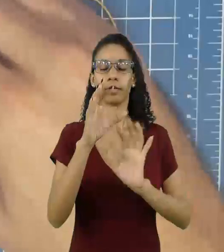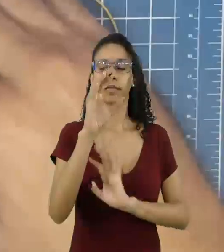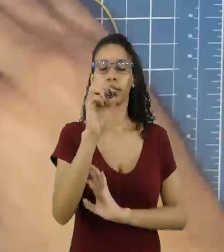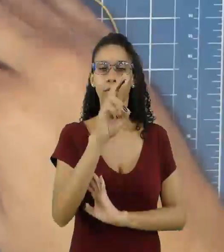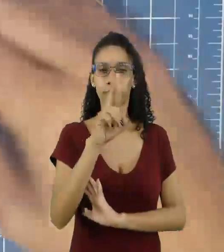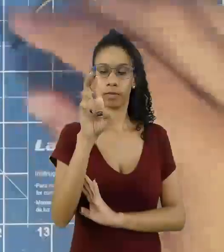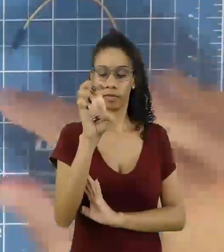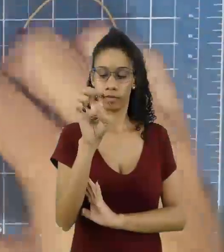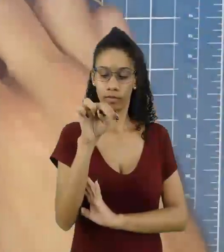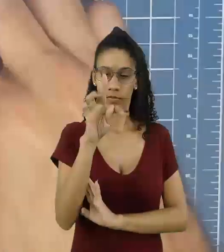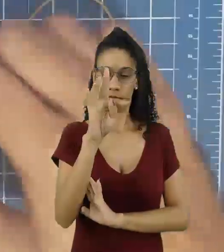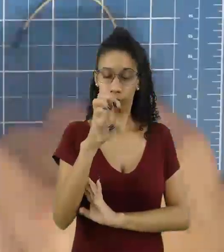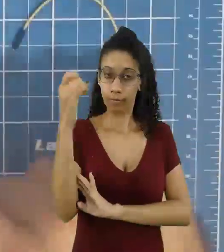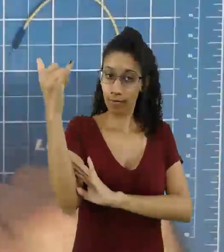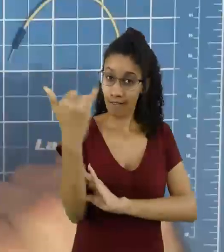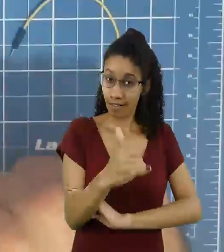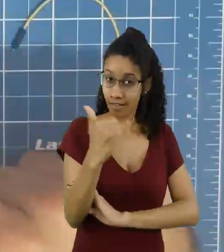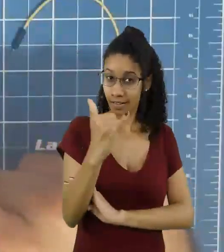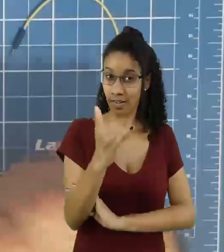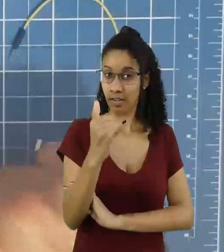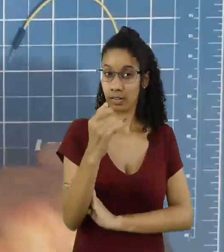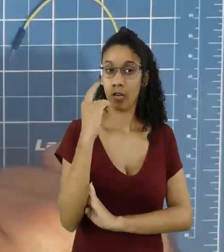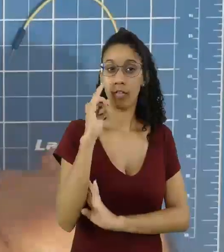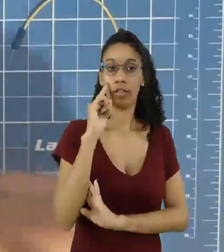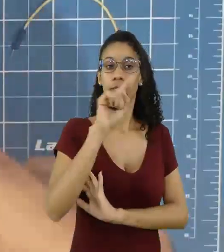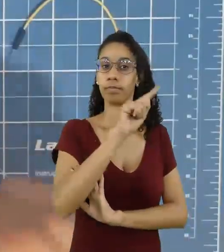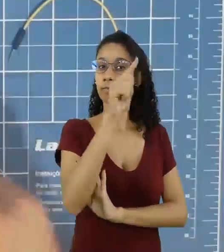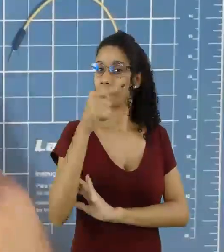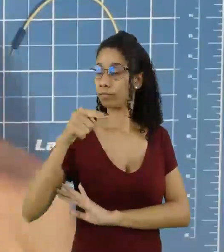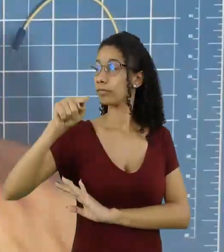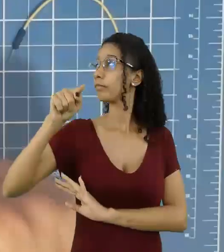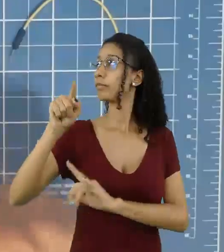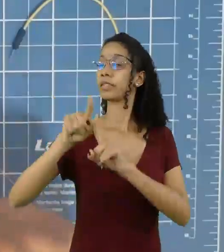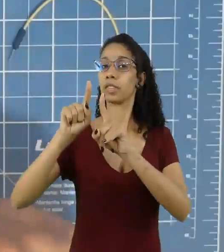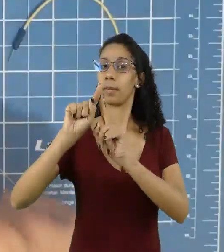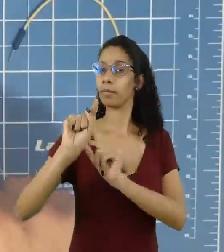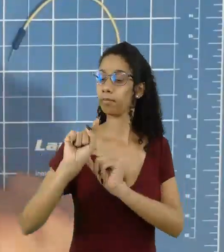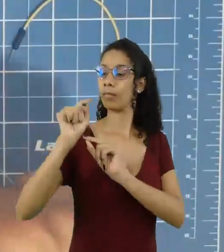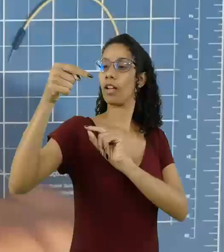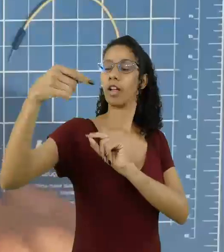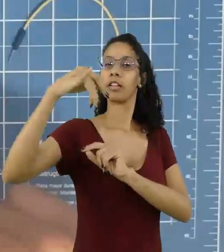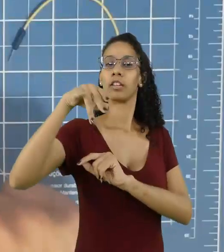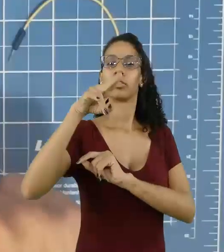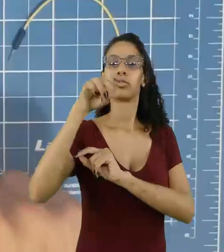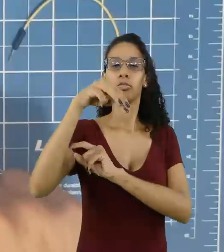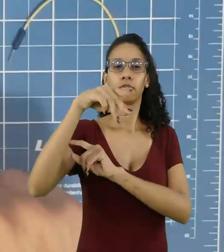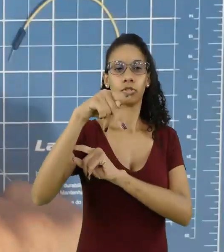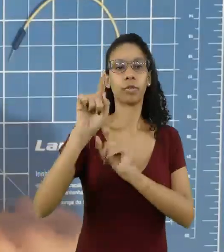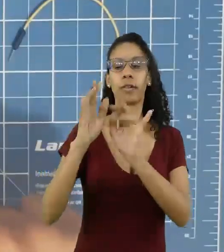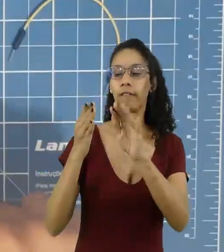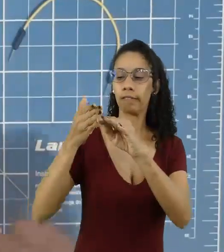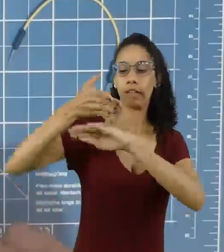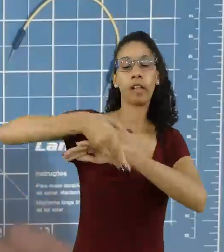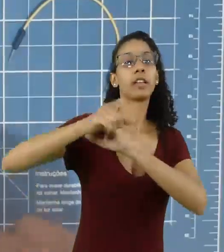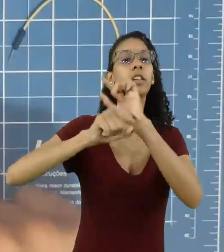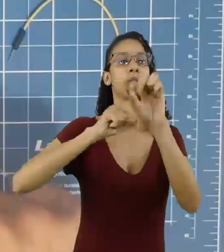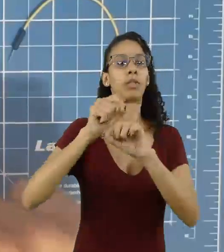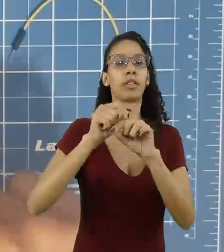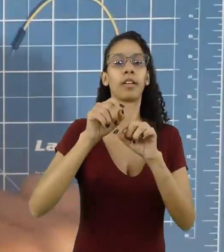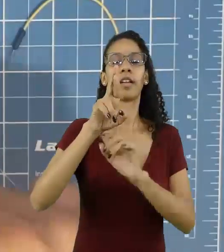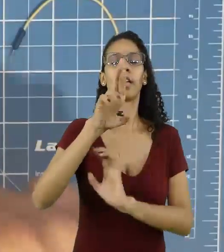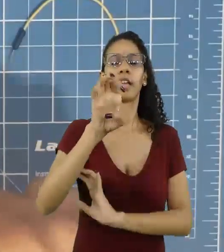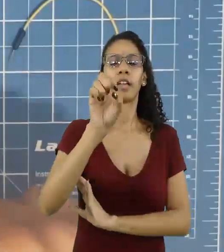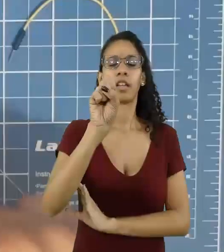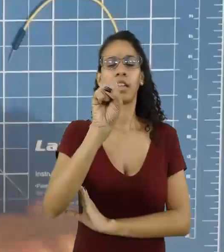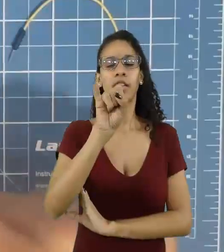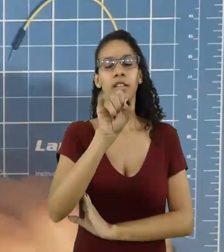a corrente elétrica passando aqui nessa primeira linha, passando por esse jumper, entrando por essa resistência